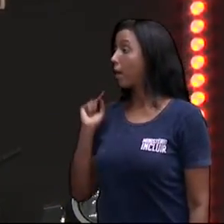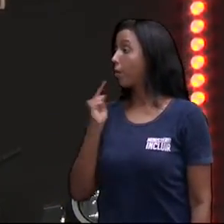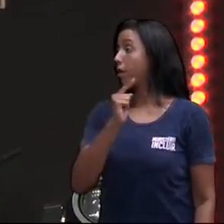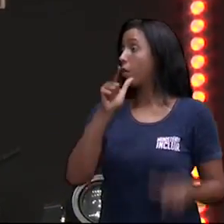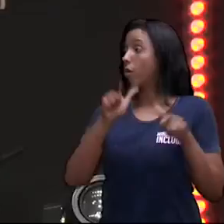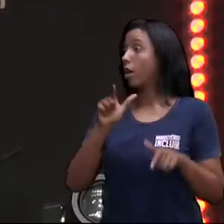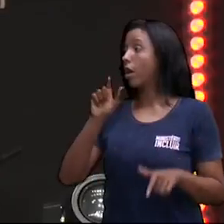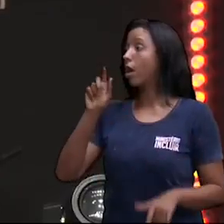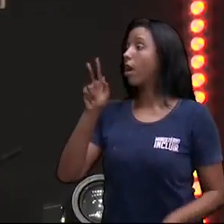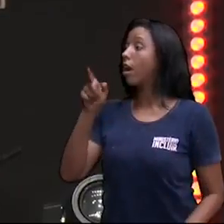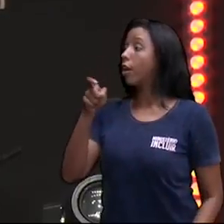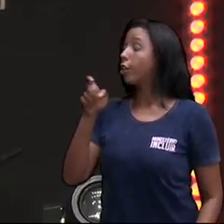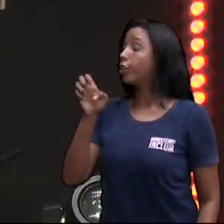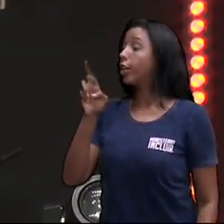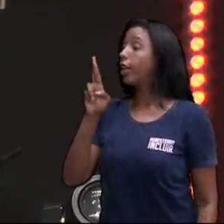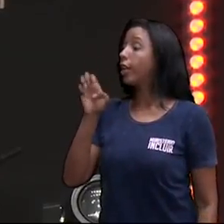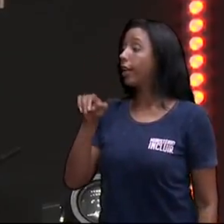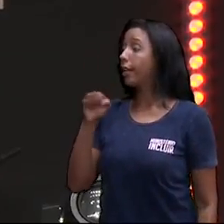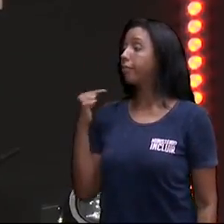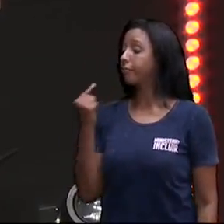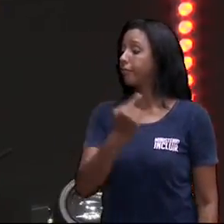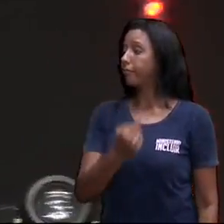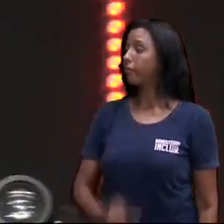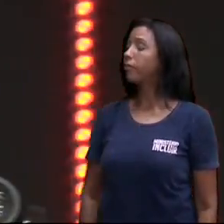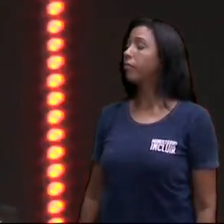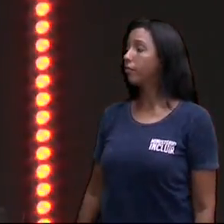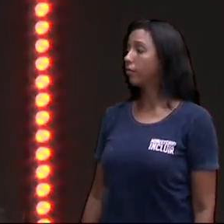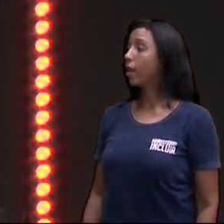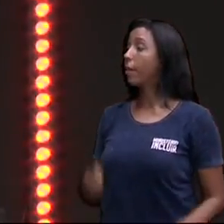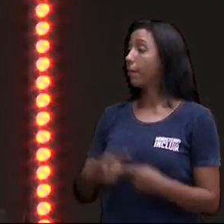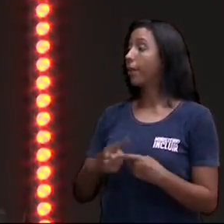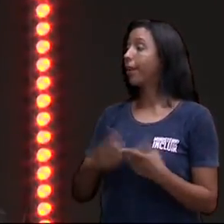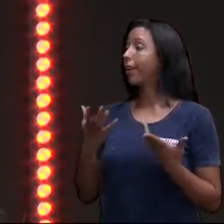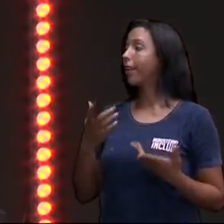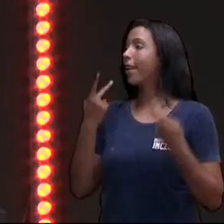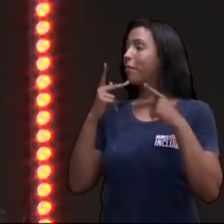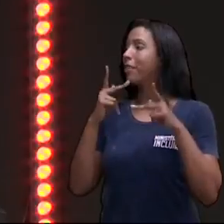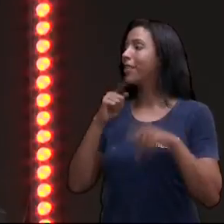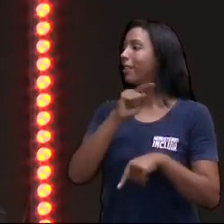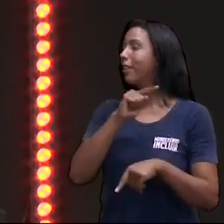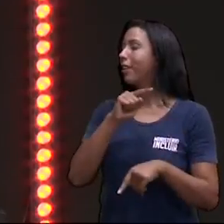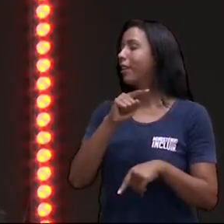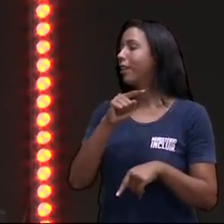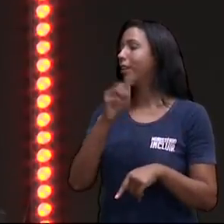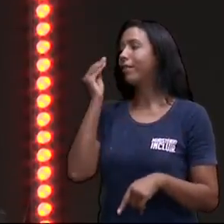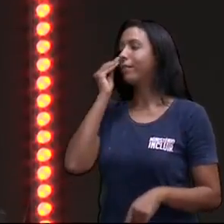Xerém é só para ouvir o que ele tinha a dizer